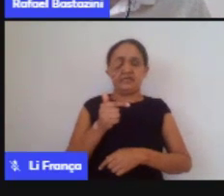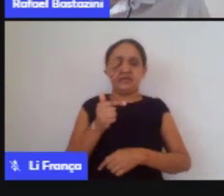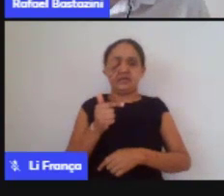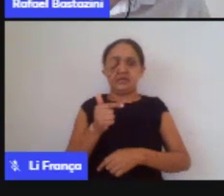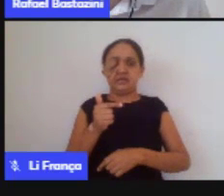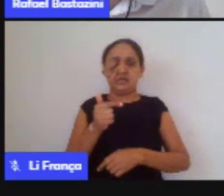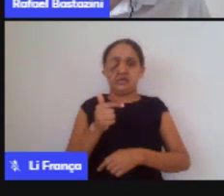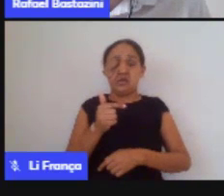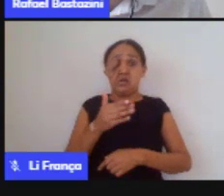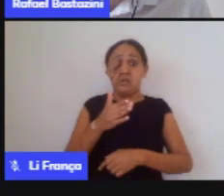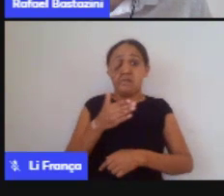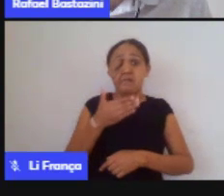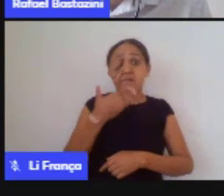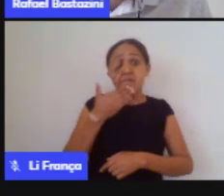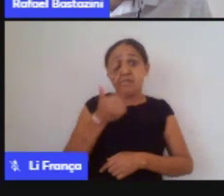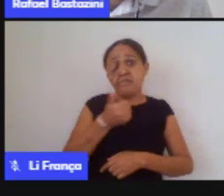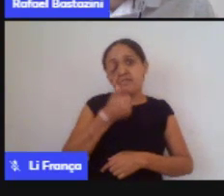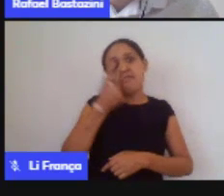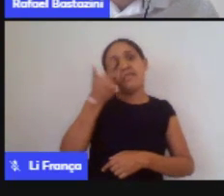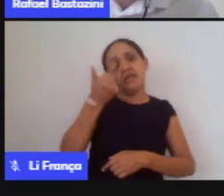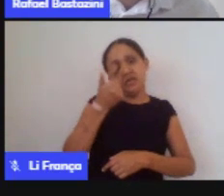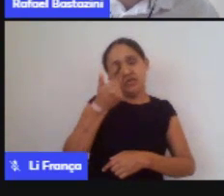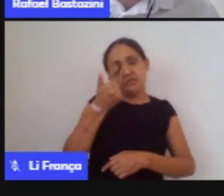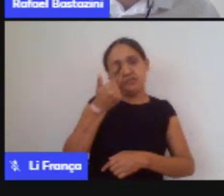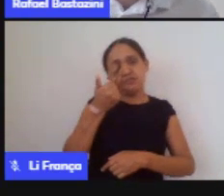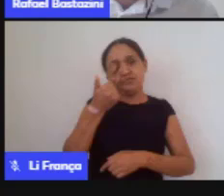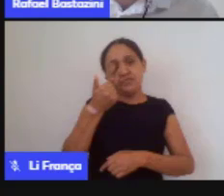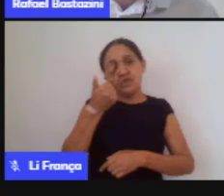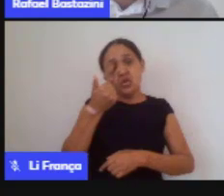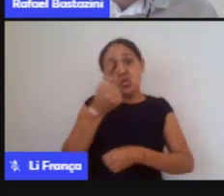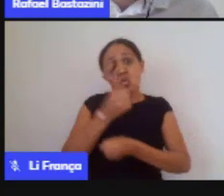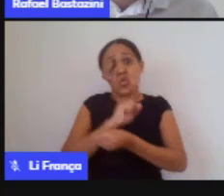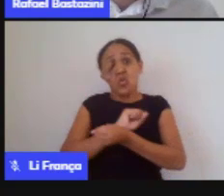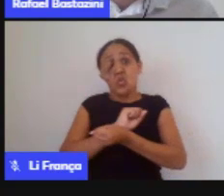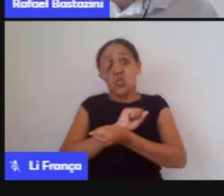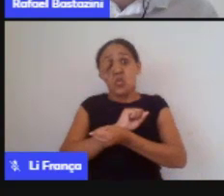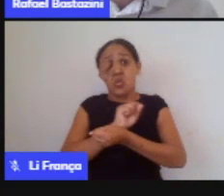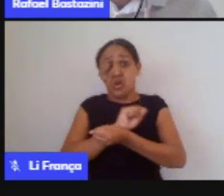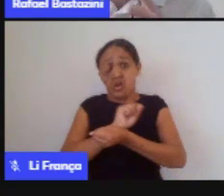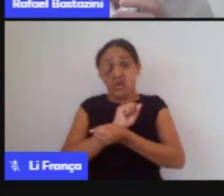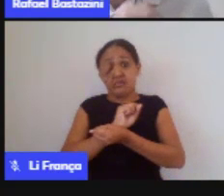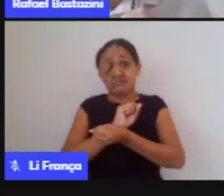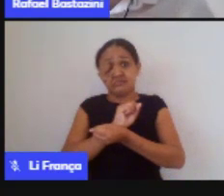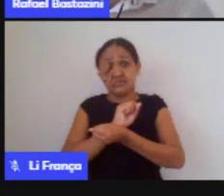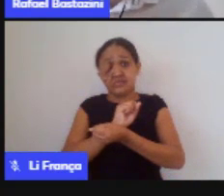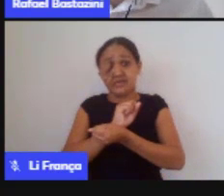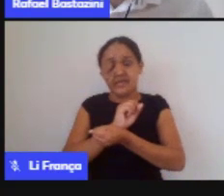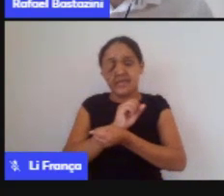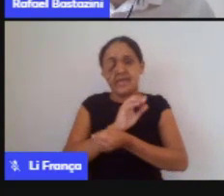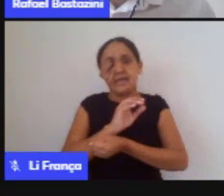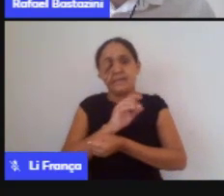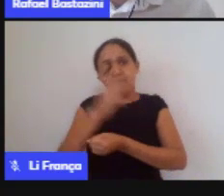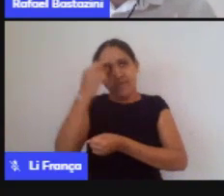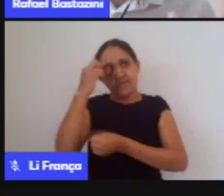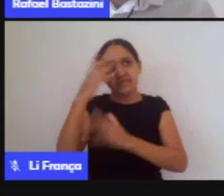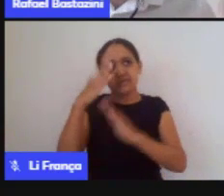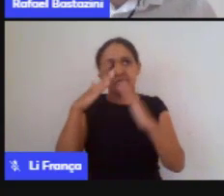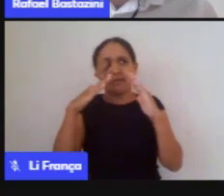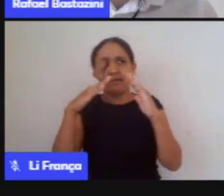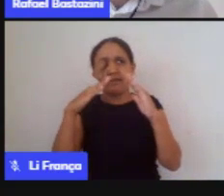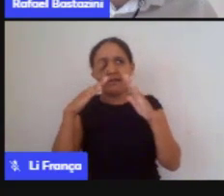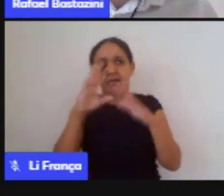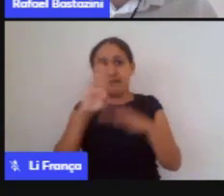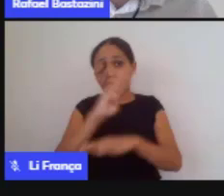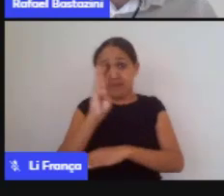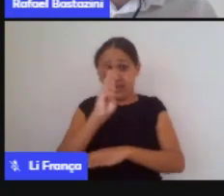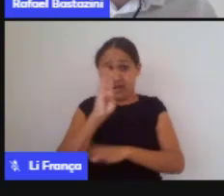verdade, privilegiaram o automóvel em relação ao transporte público, né? Então pensa nos bairros afastados, essas